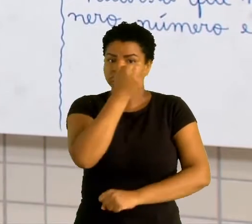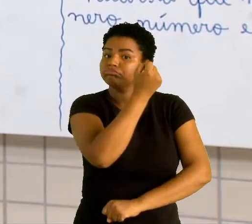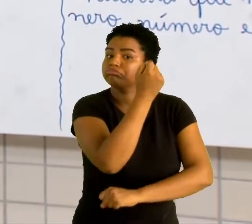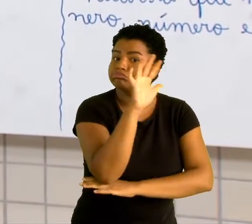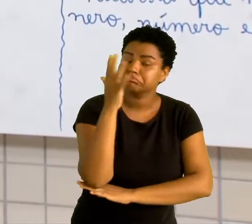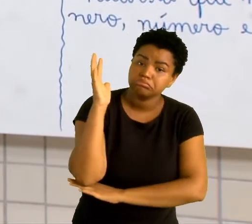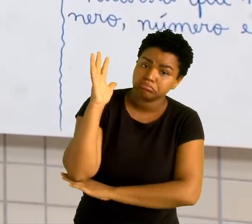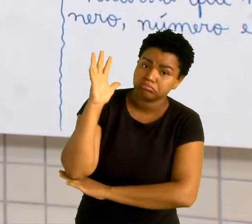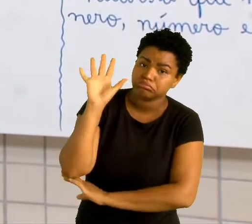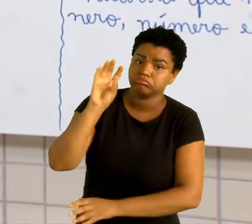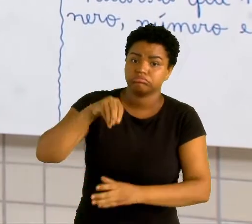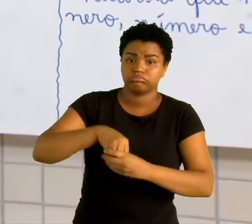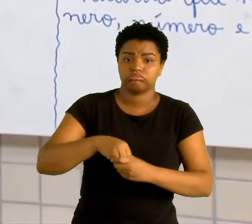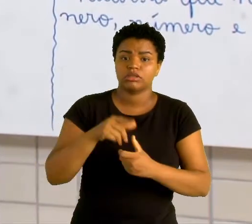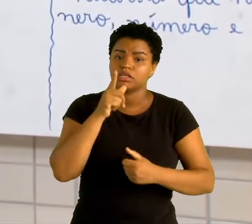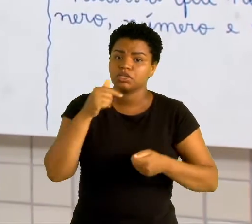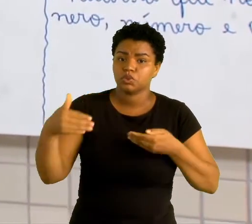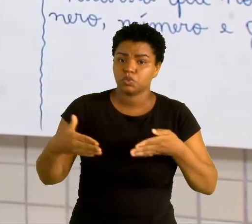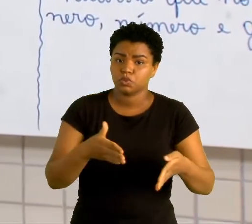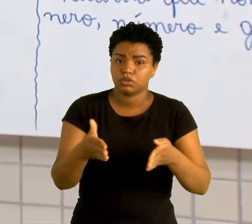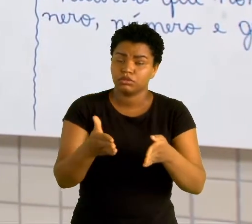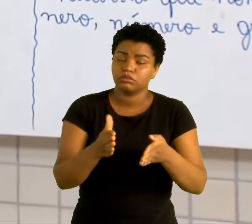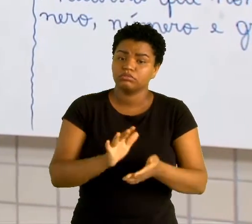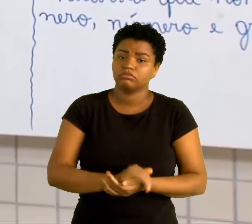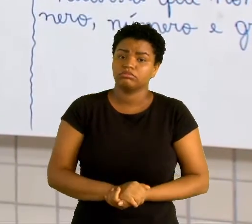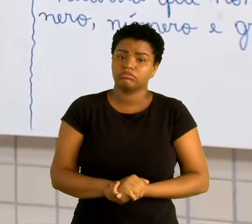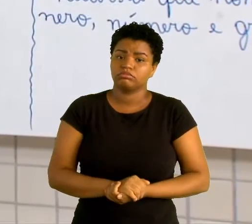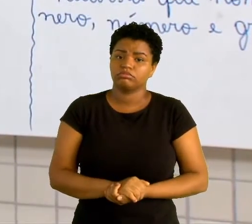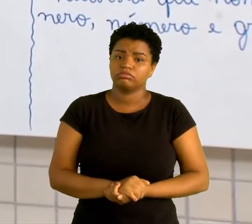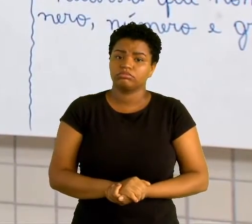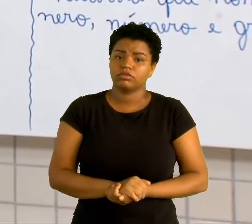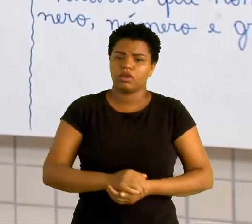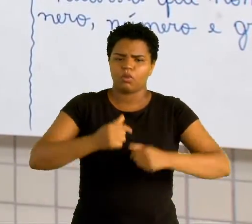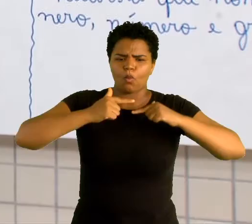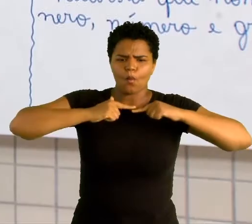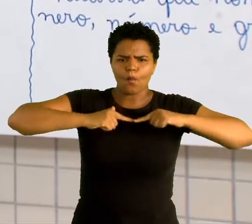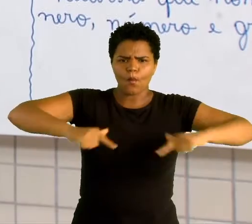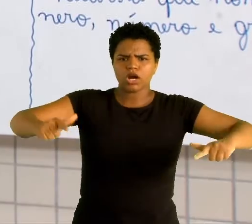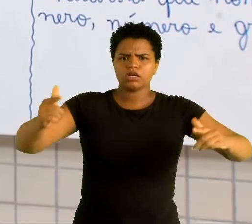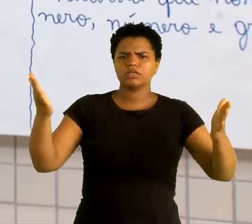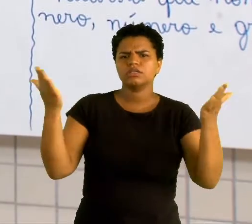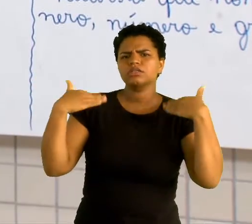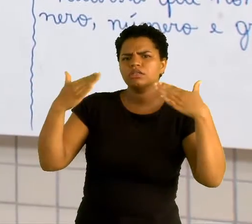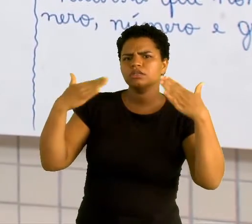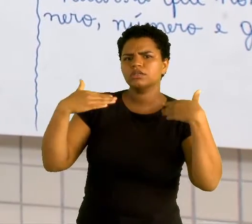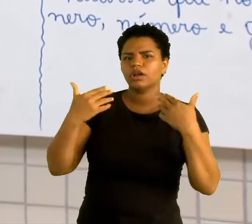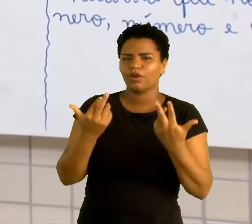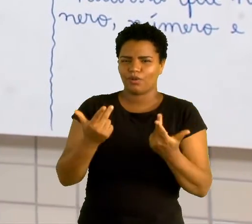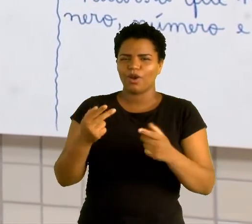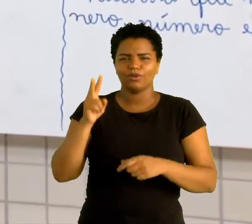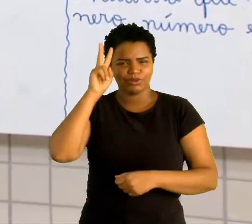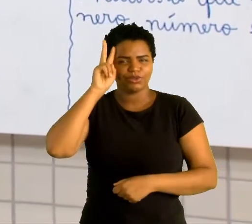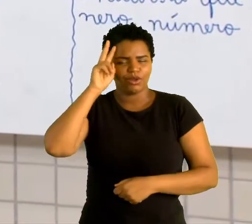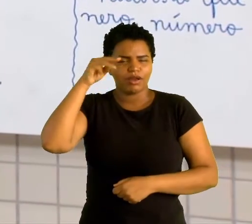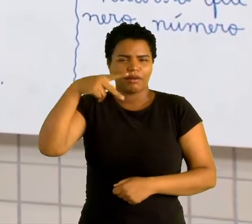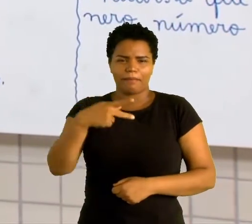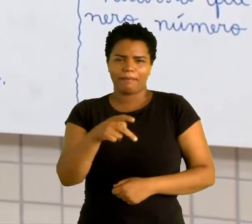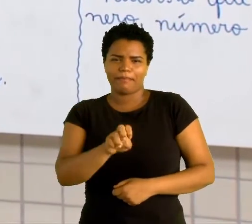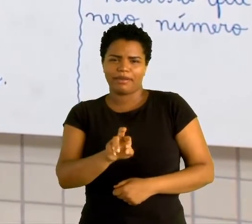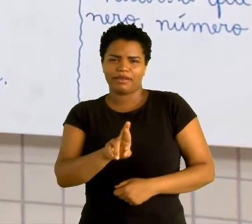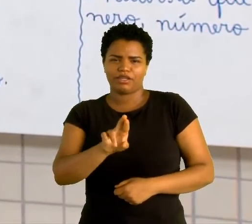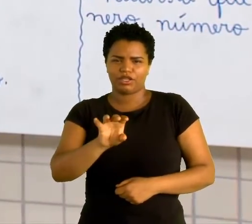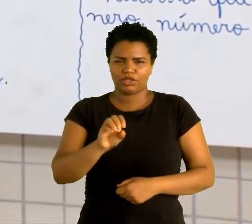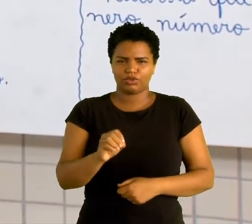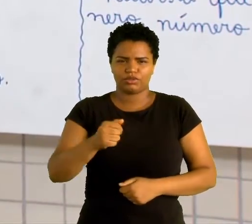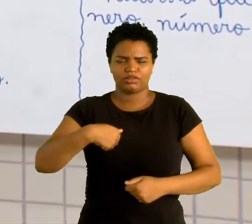floresta, é dentro de um rio, é num deserto, como a história de Pedro Malazarte, que ele estava